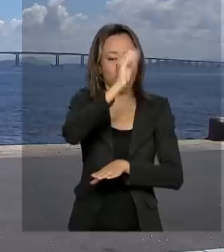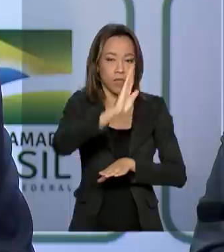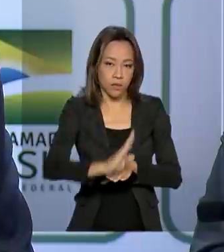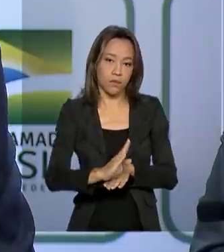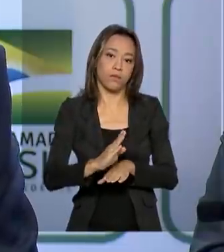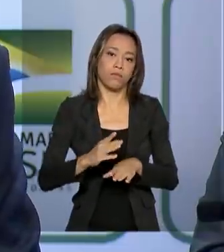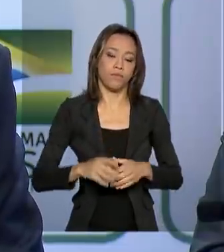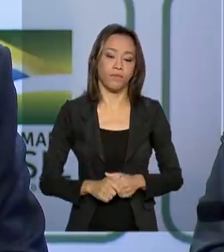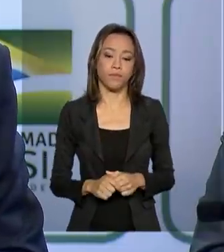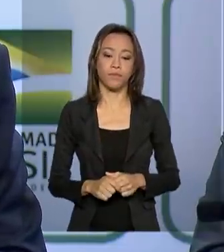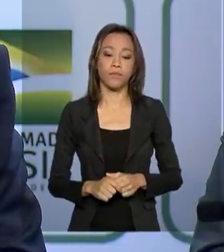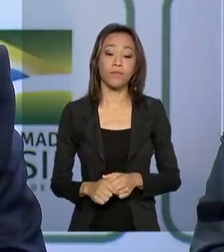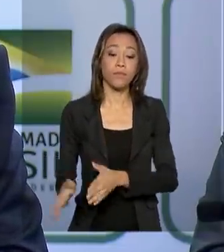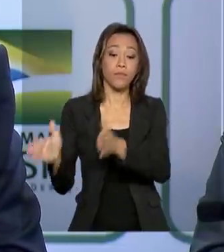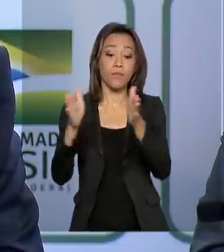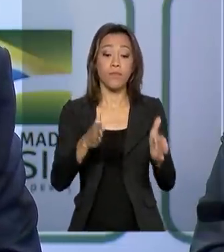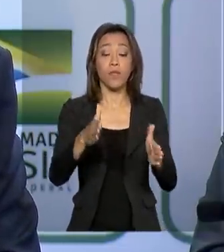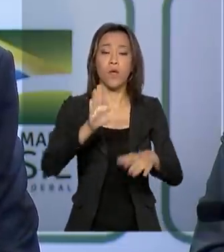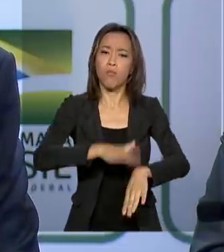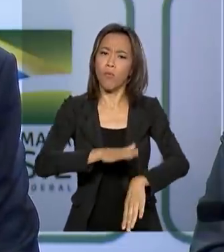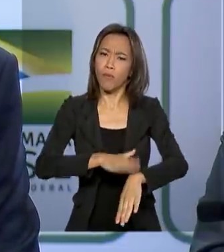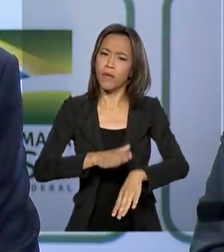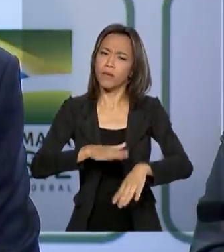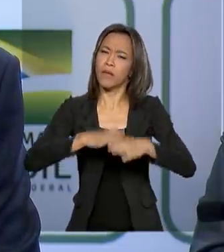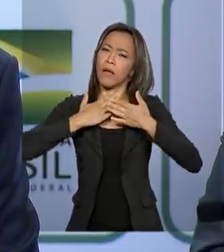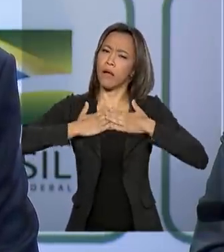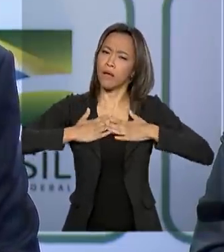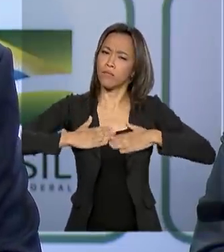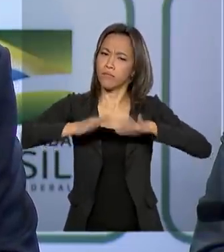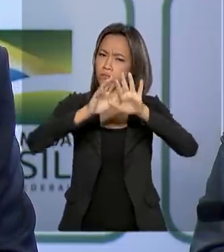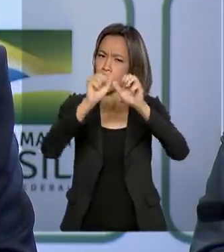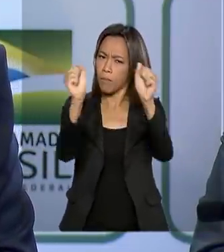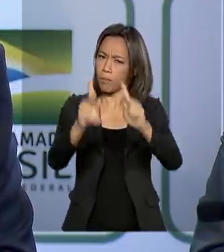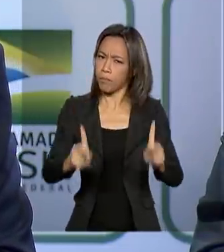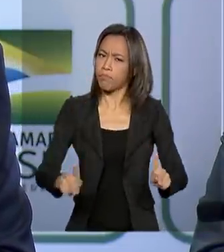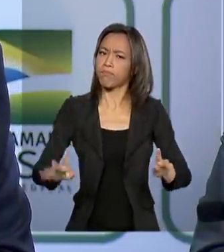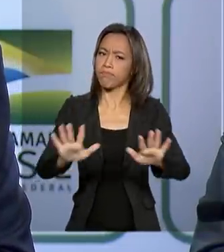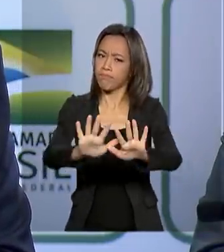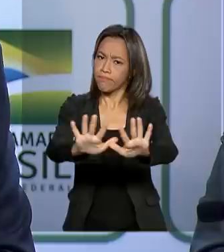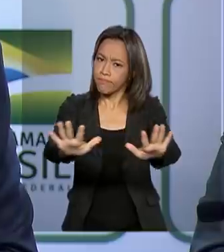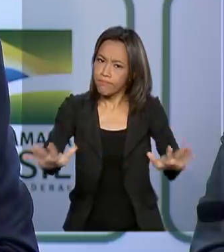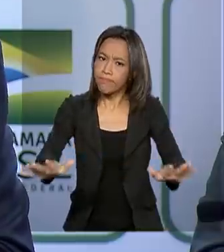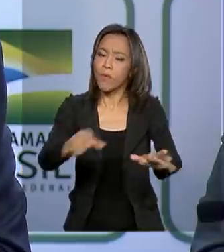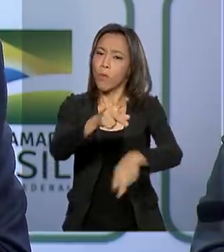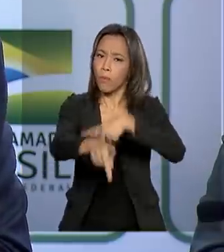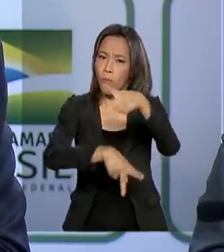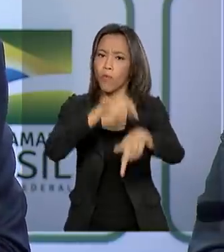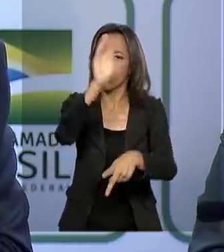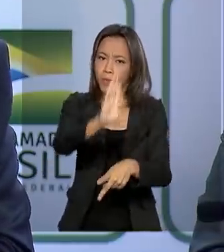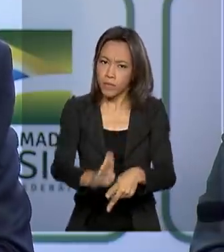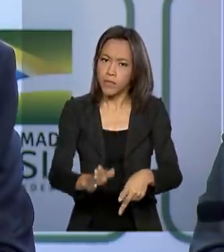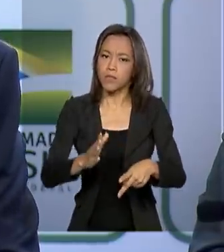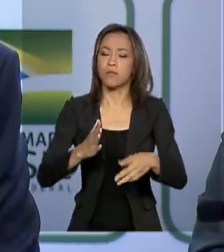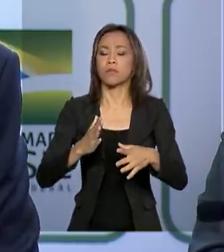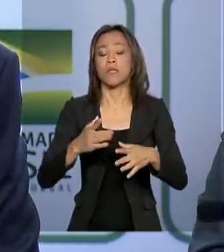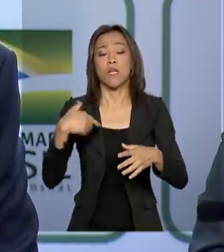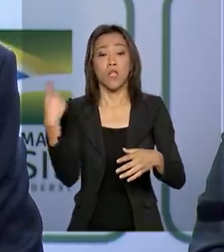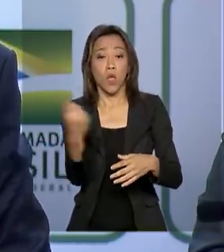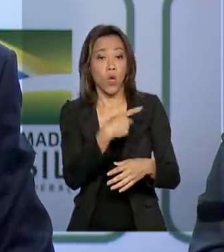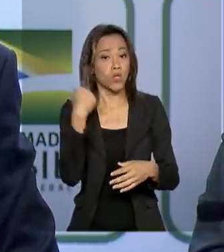brasil no momento o momento de tranqüilizar a população brasileira nós não temos hoje nenhum caso